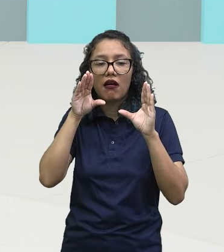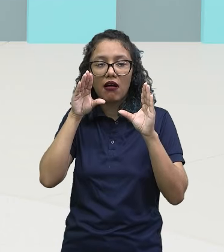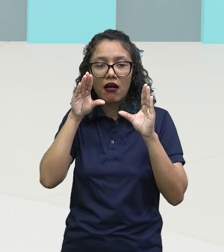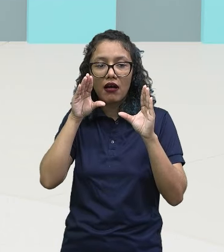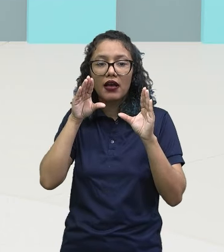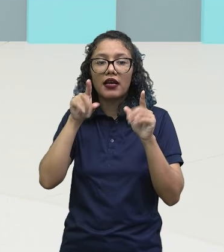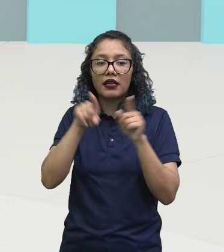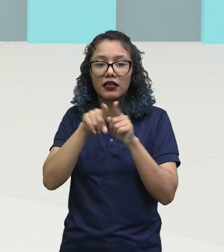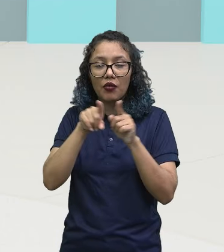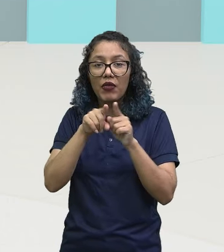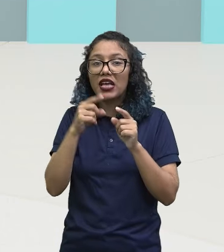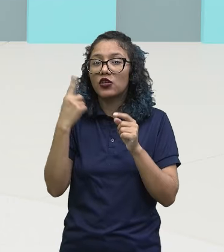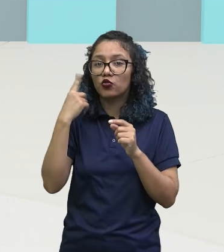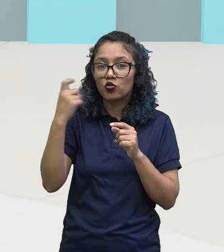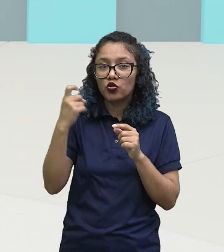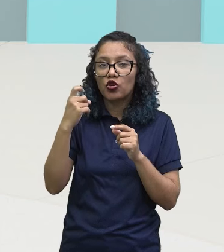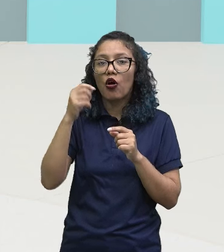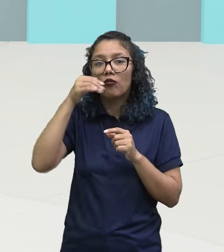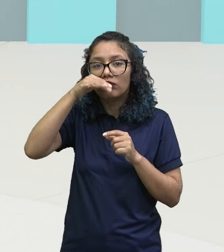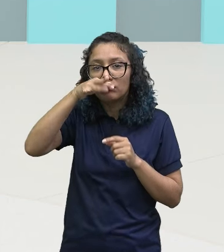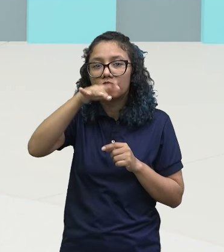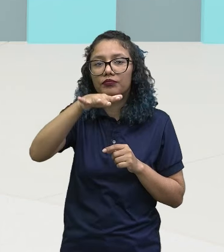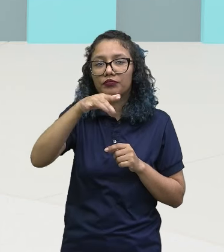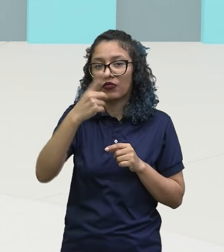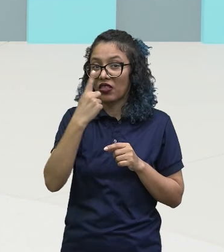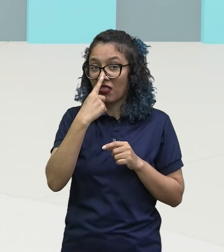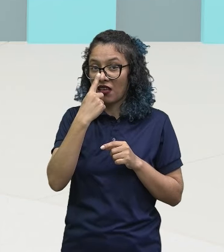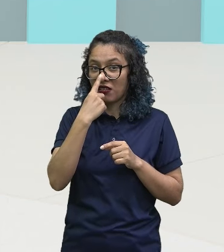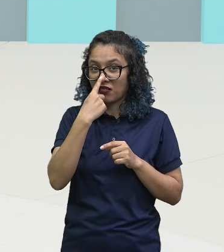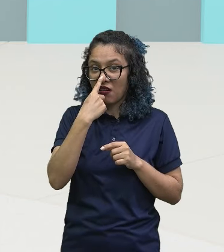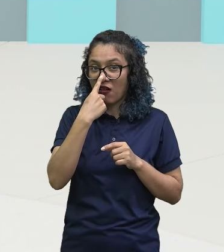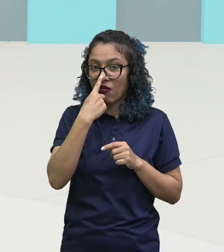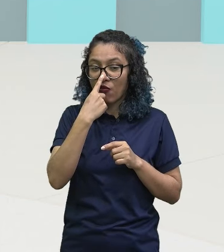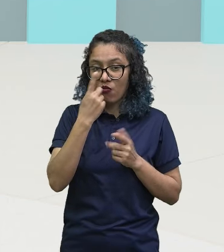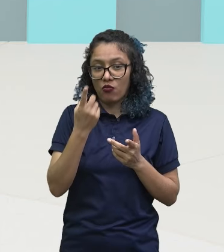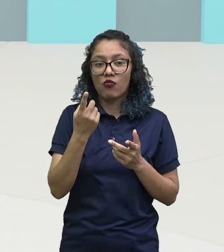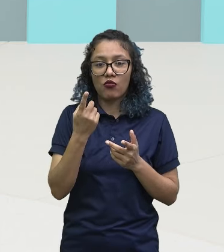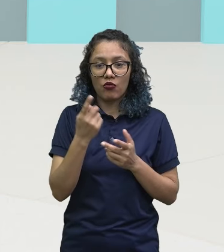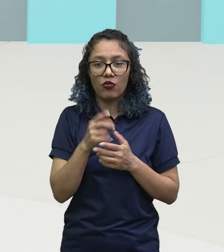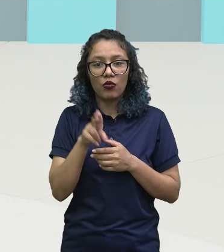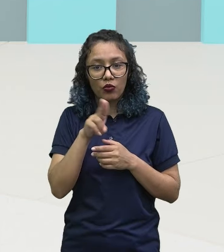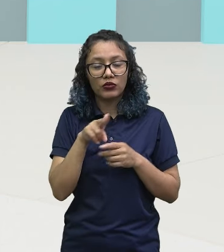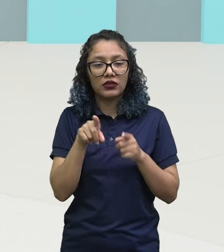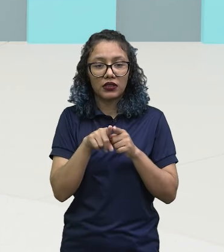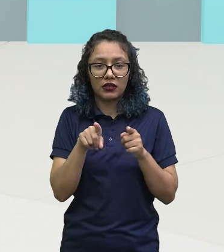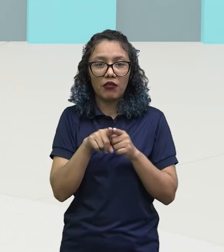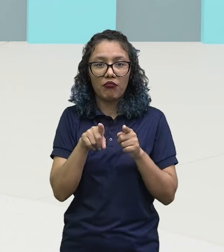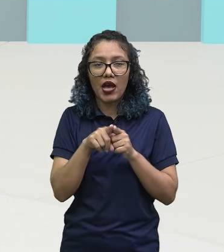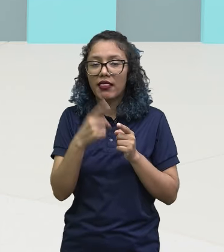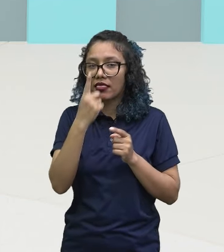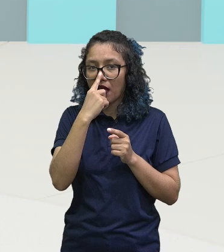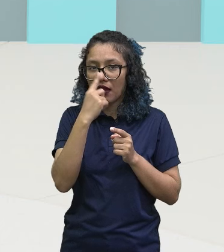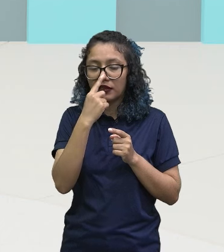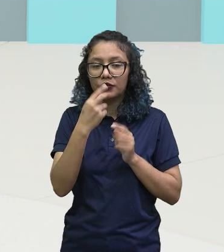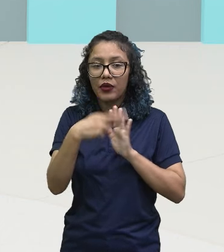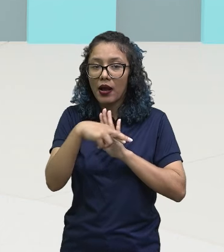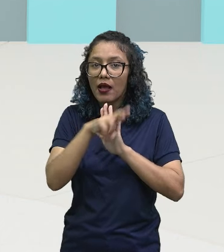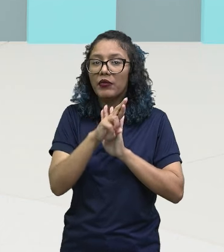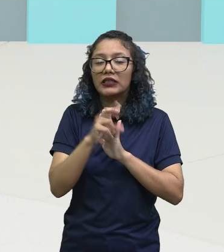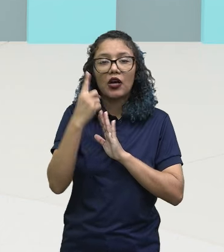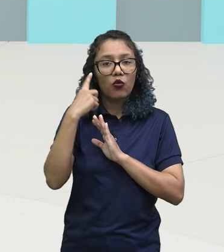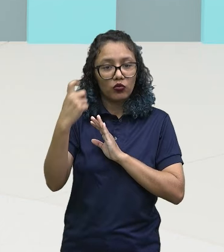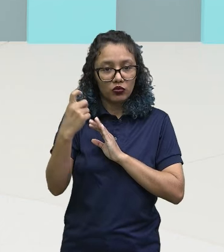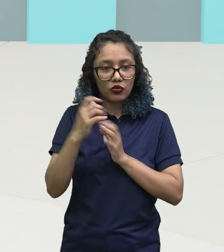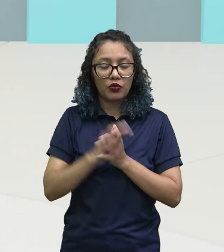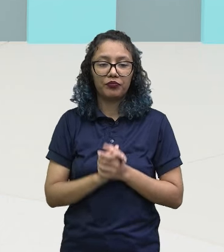e um som nasal, né? Eu uso aí as narinas também para trabalhar em favor desse som. Agora, perceba, temos